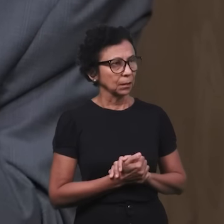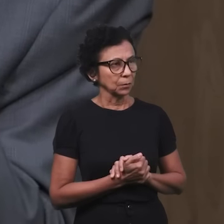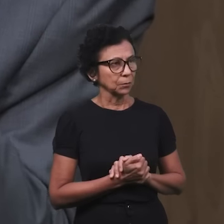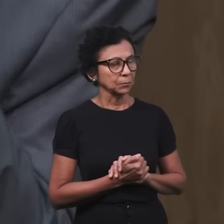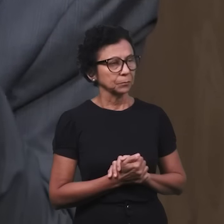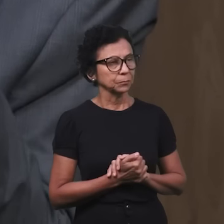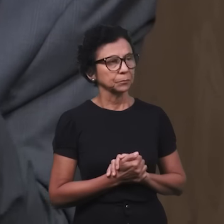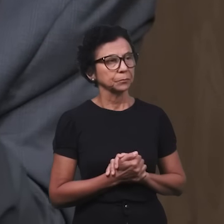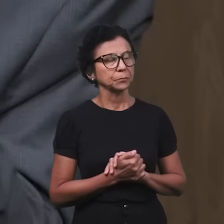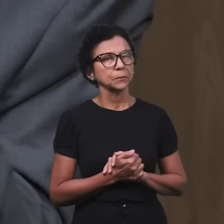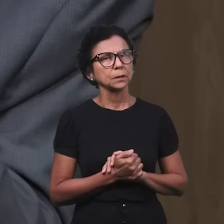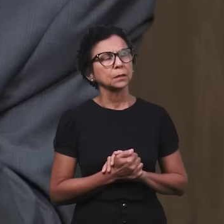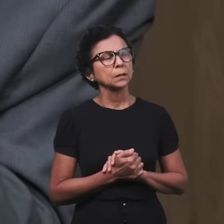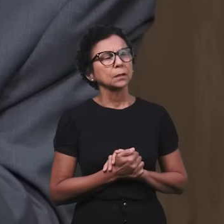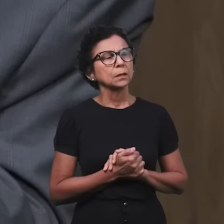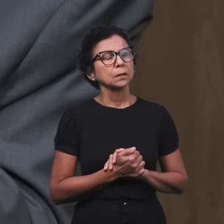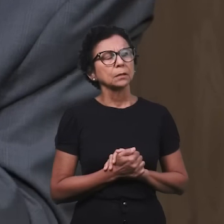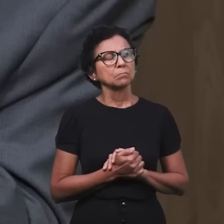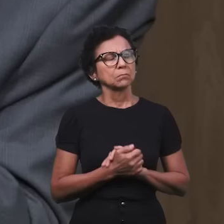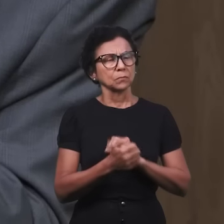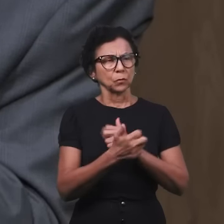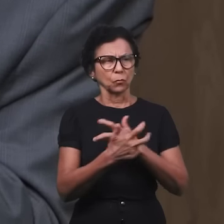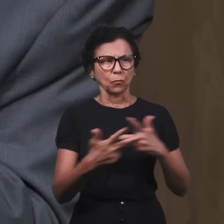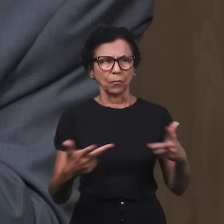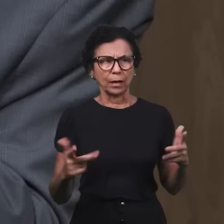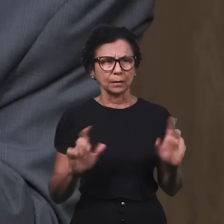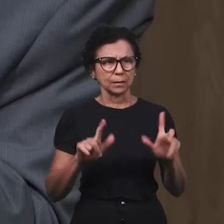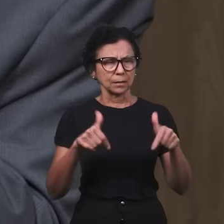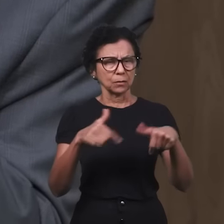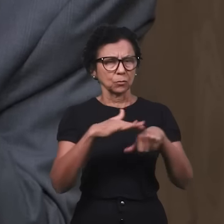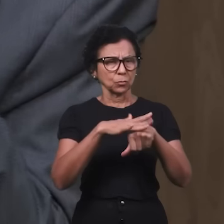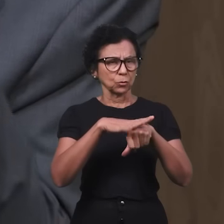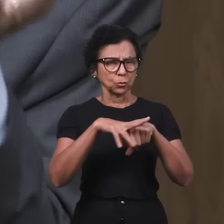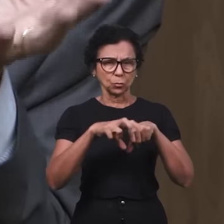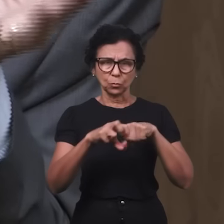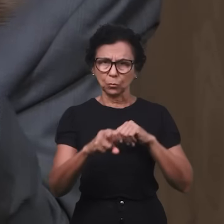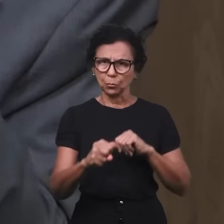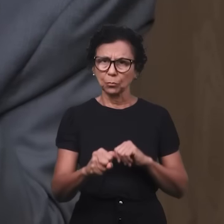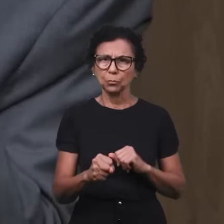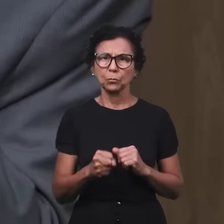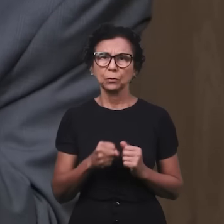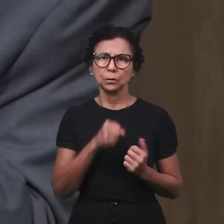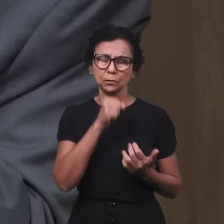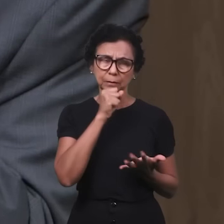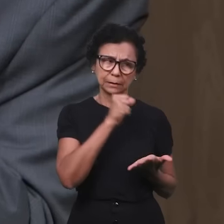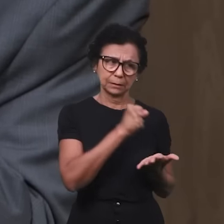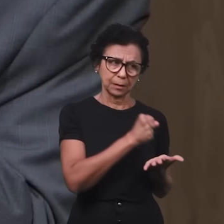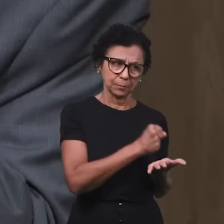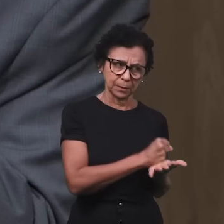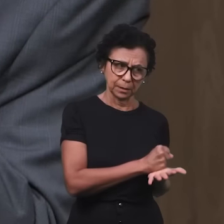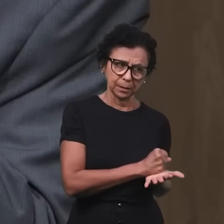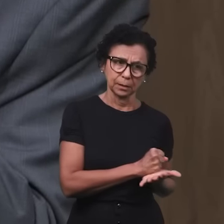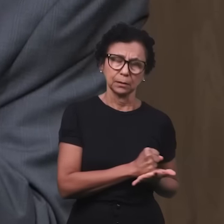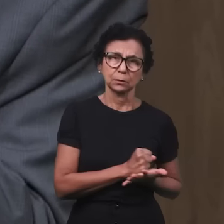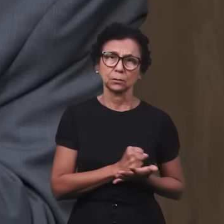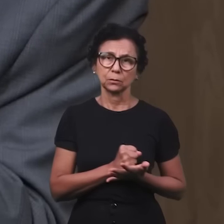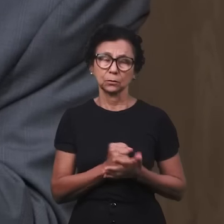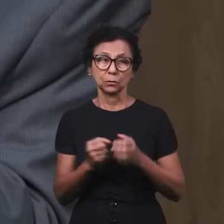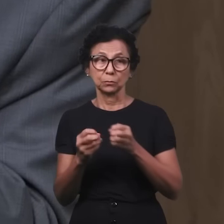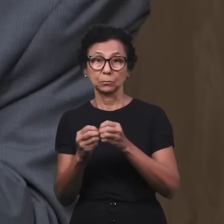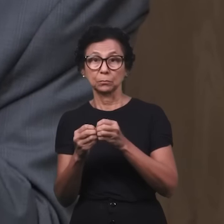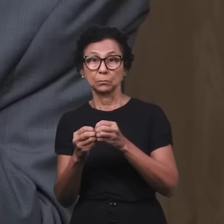curas? Tem várias operações de curas no Velho Testamento, de curas e maravilhas, depois vamos falar sobre